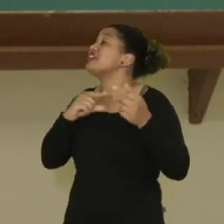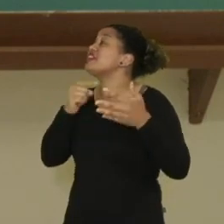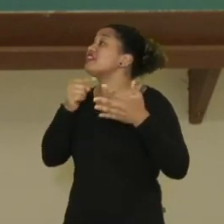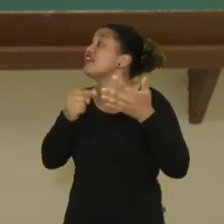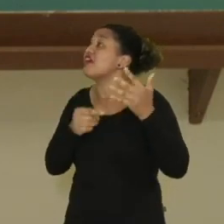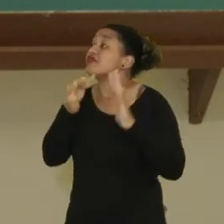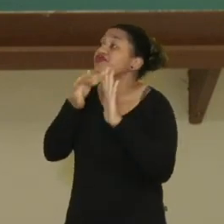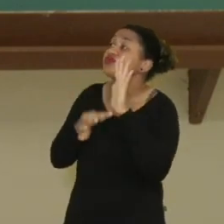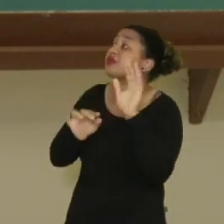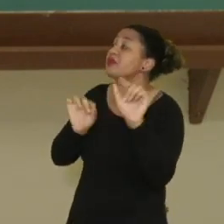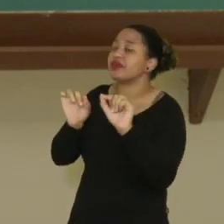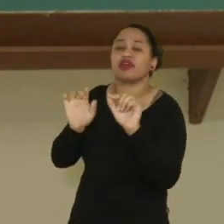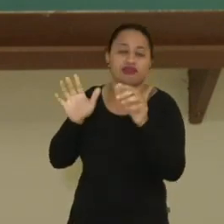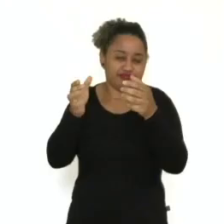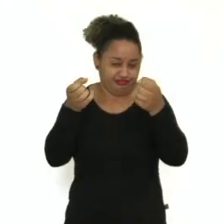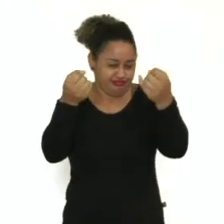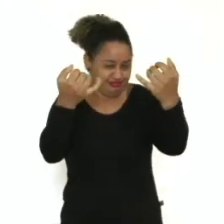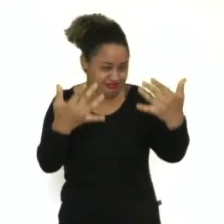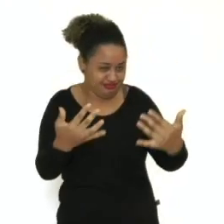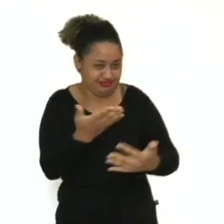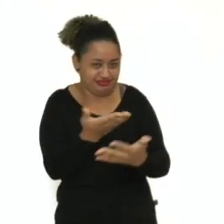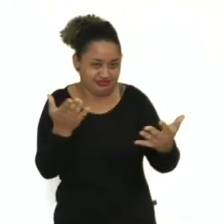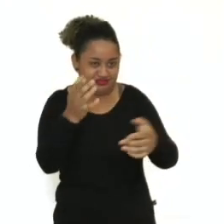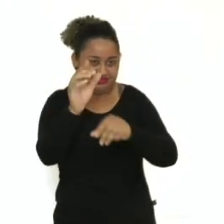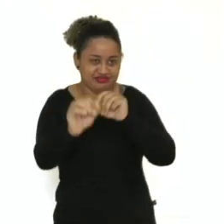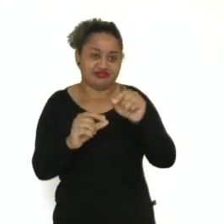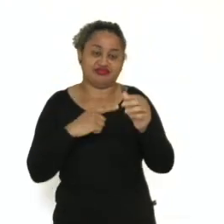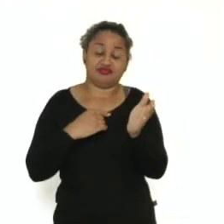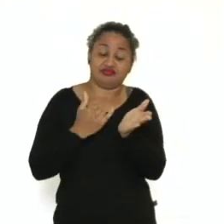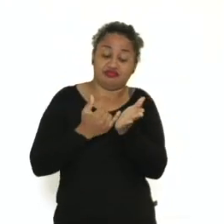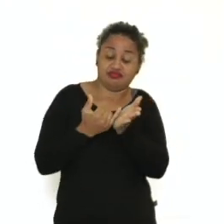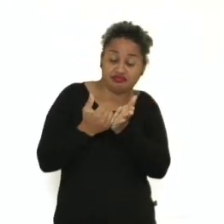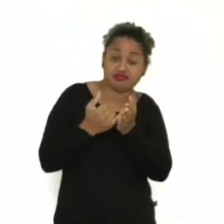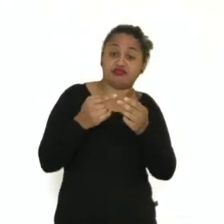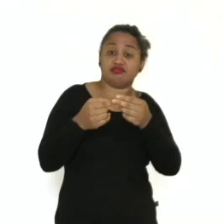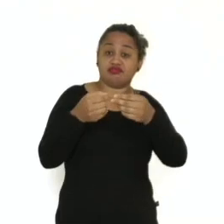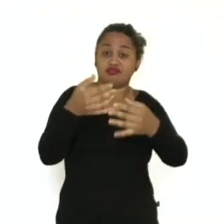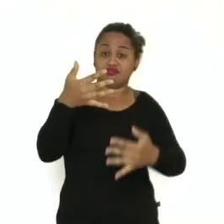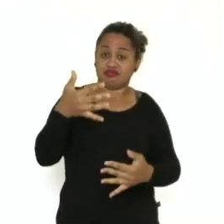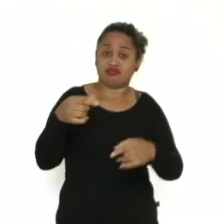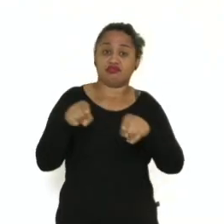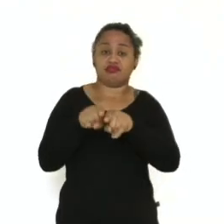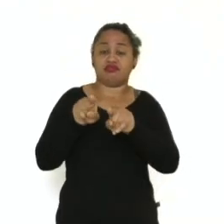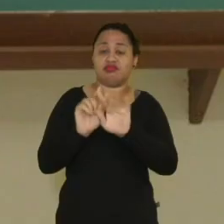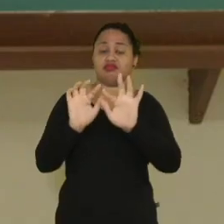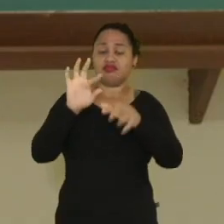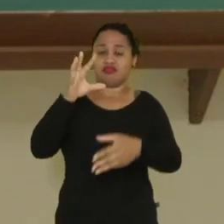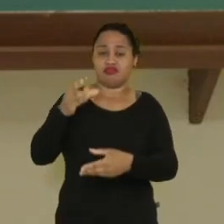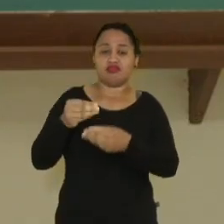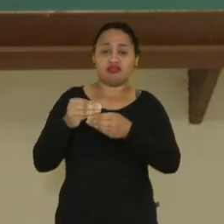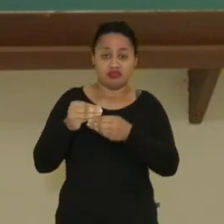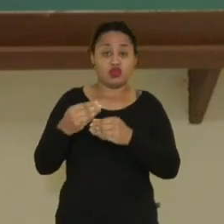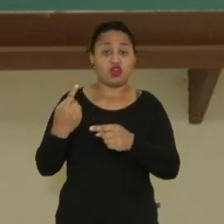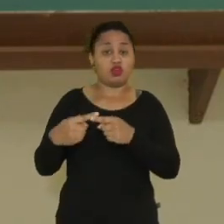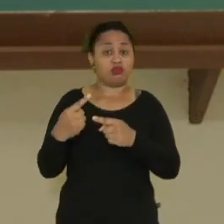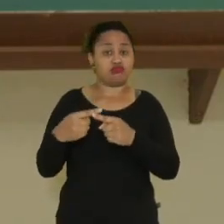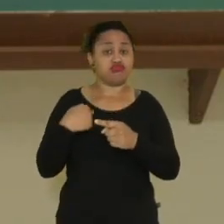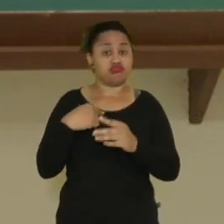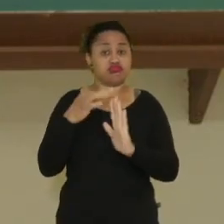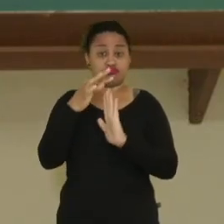então? Te conto sim, olha só. Introdução, desenvolvimento, conclusão. Por ser um